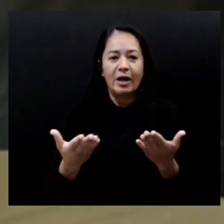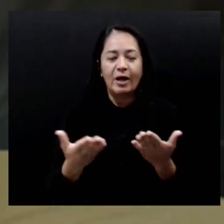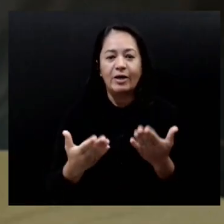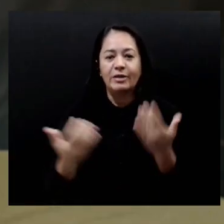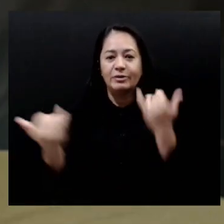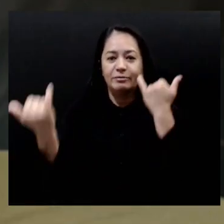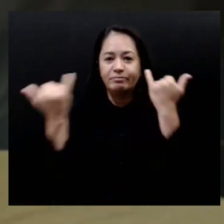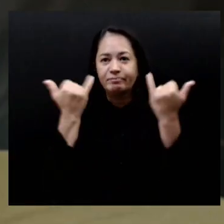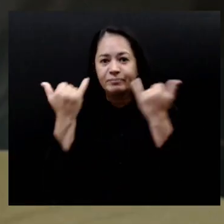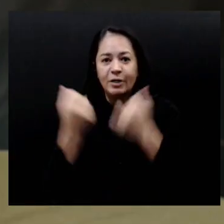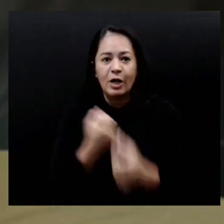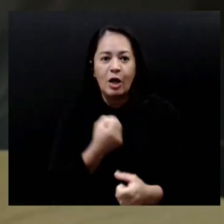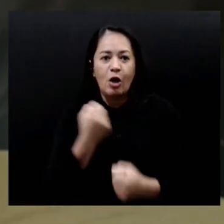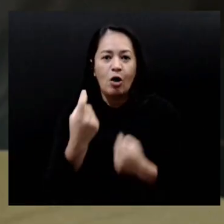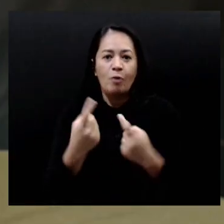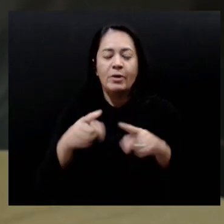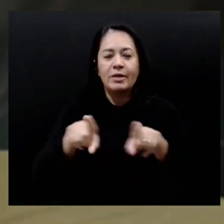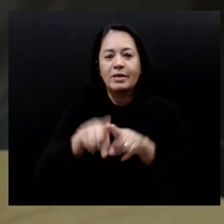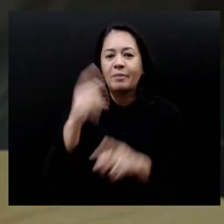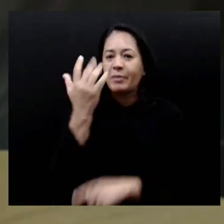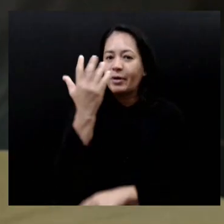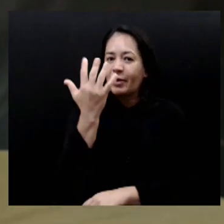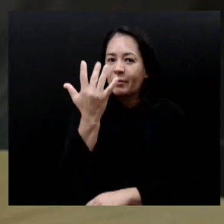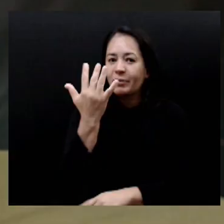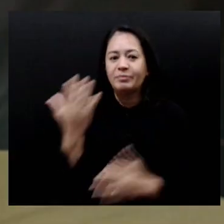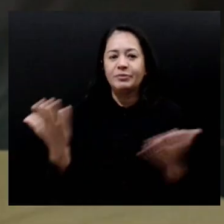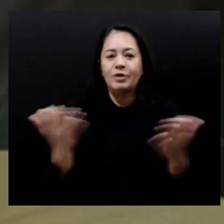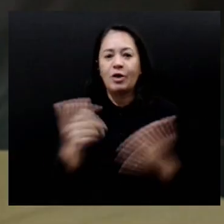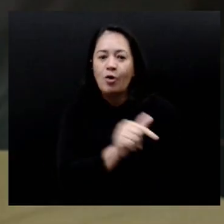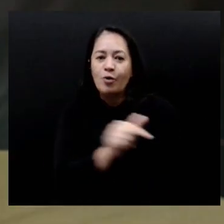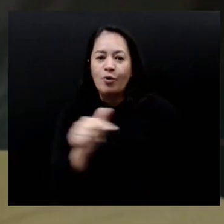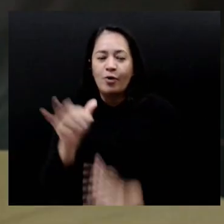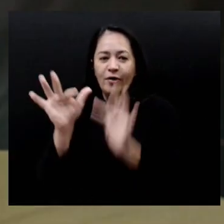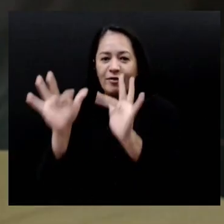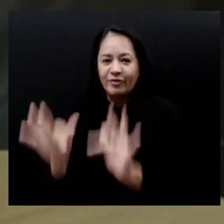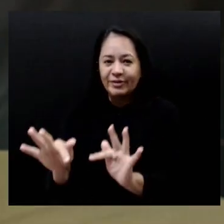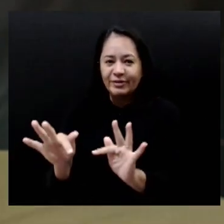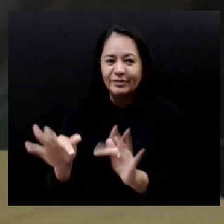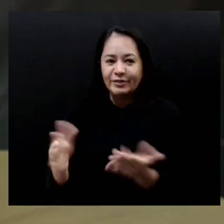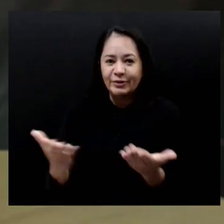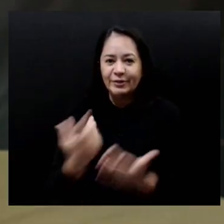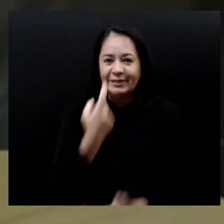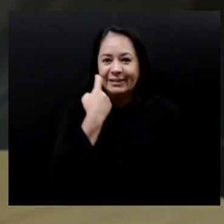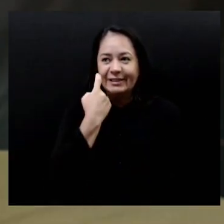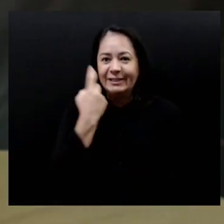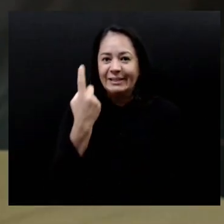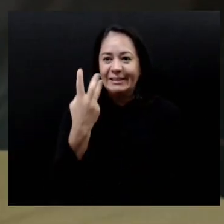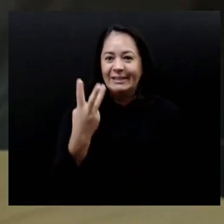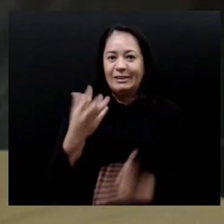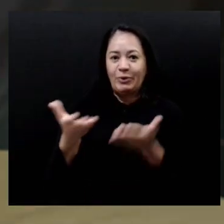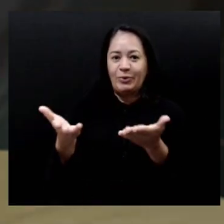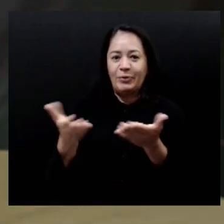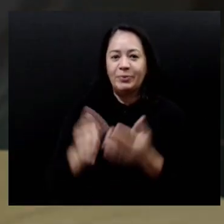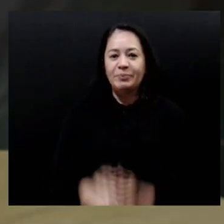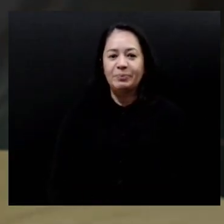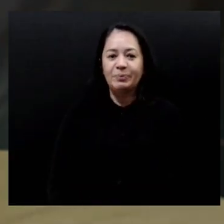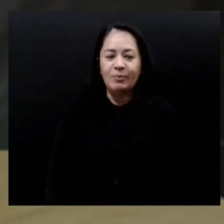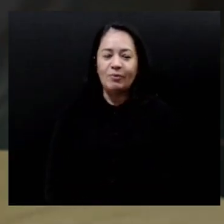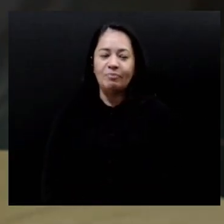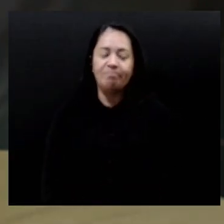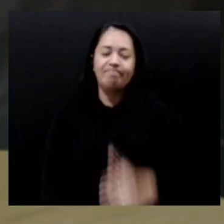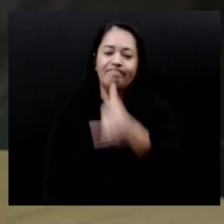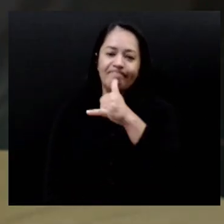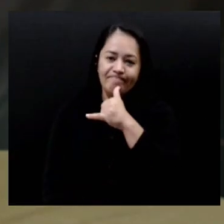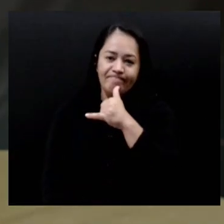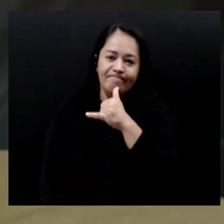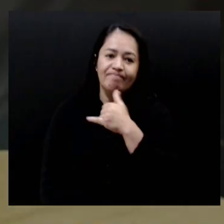informações e a previsão do tempo para o final de semana. E a sexta-feira 13 tá aí. Olha, infelizmente, gente, tem o